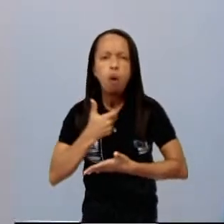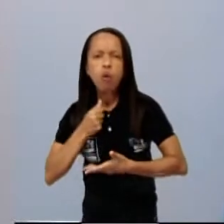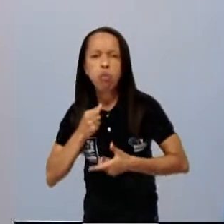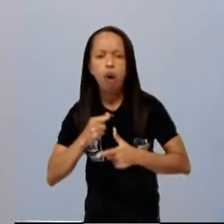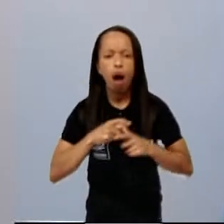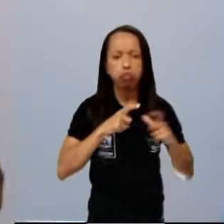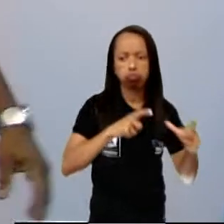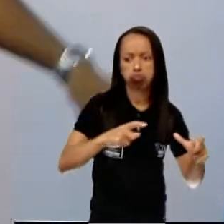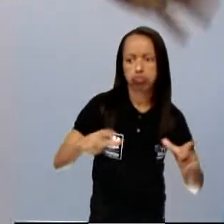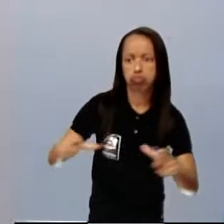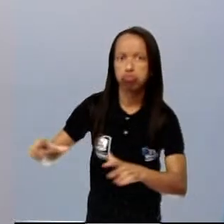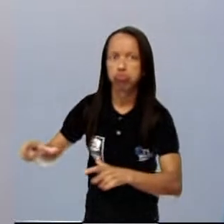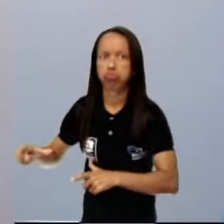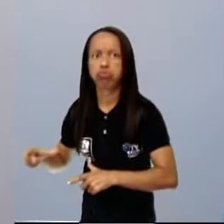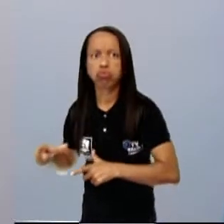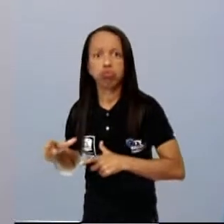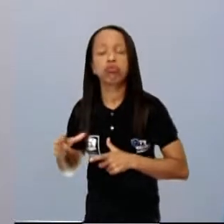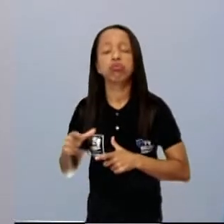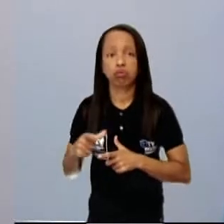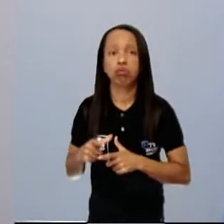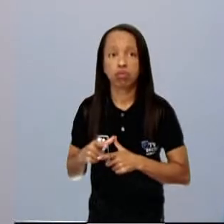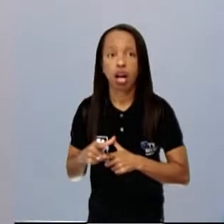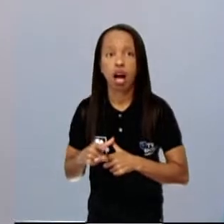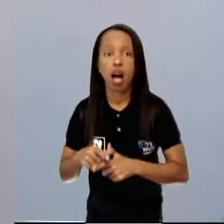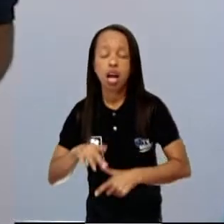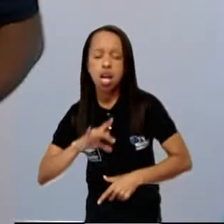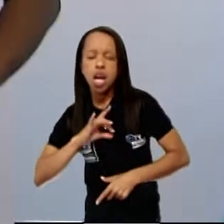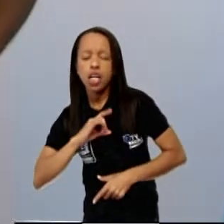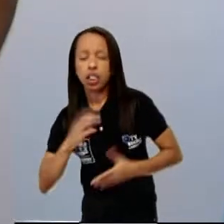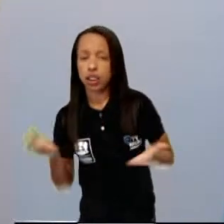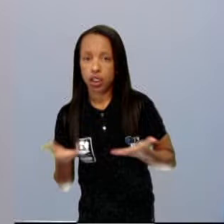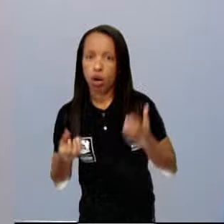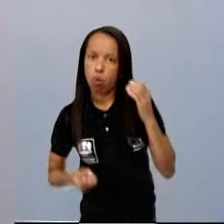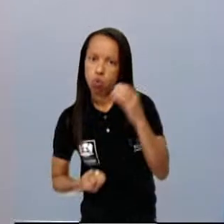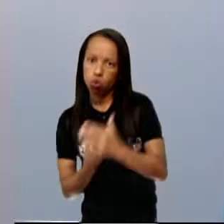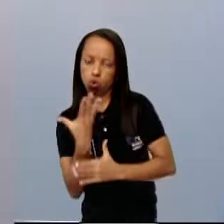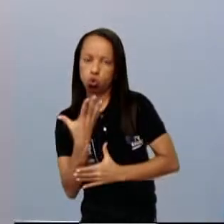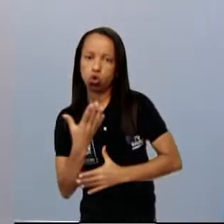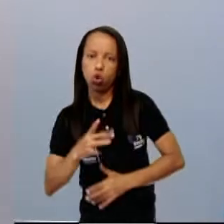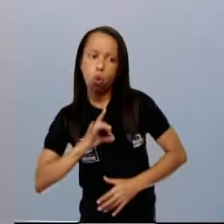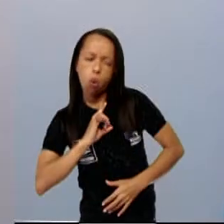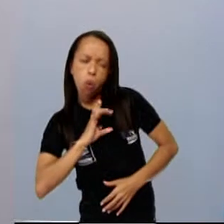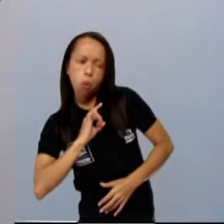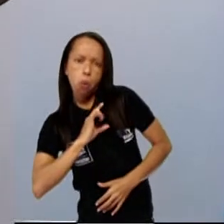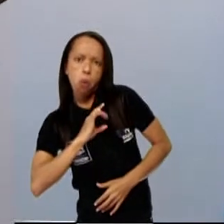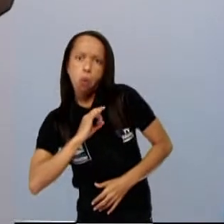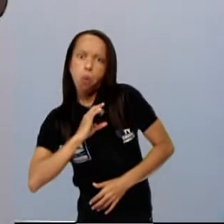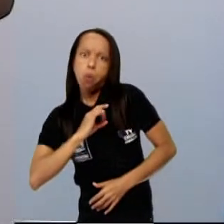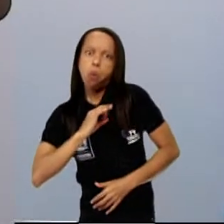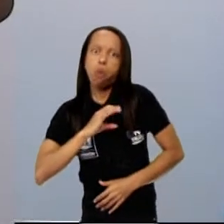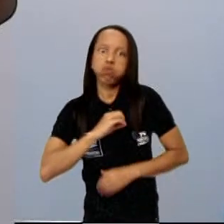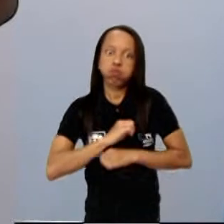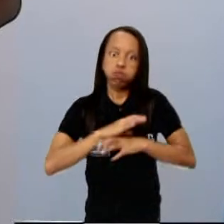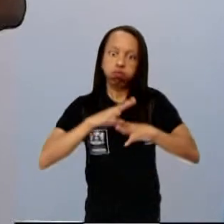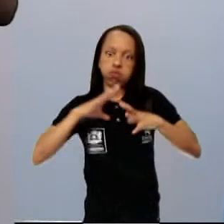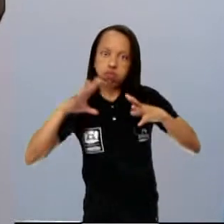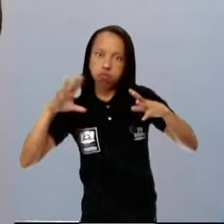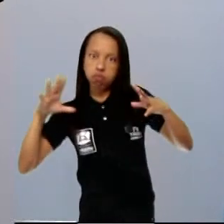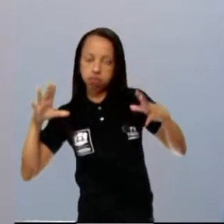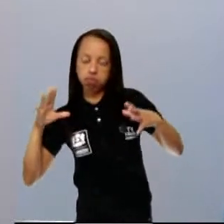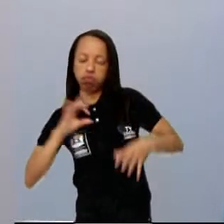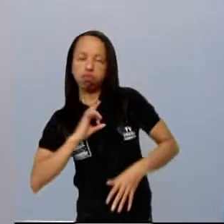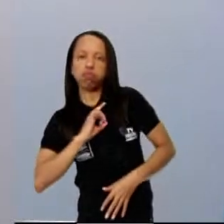na casa dos nobres, começaram a matar nobre, começaram a tomar terra dos nobres. Esse período ficou conhecido como Grande Medo.